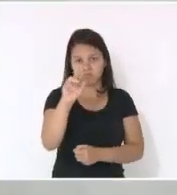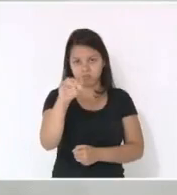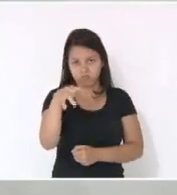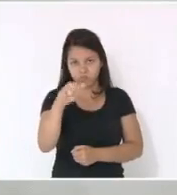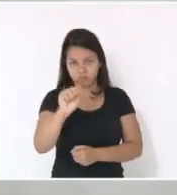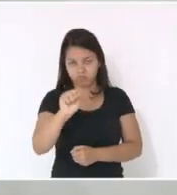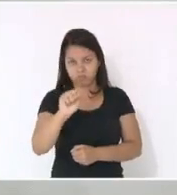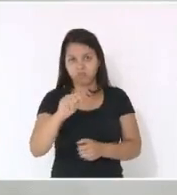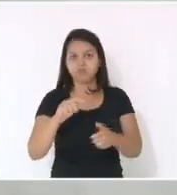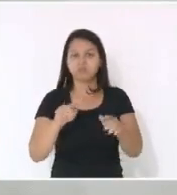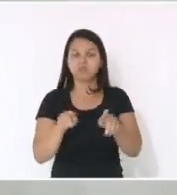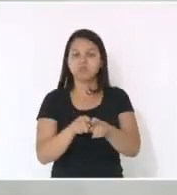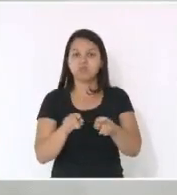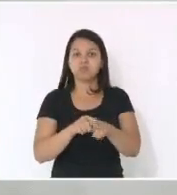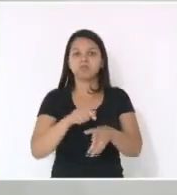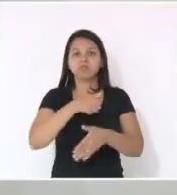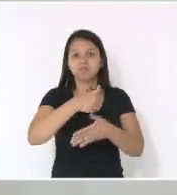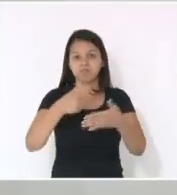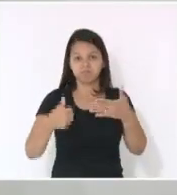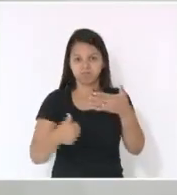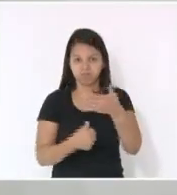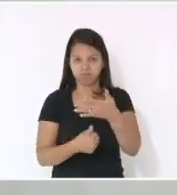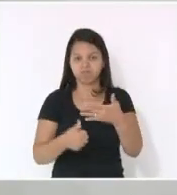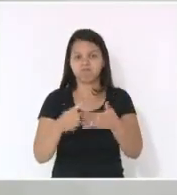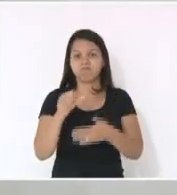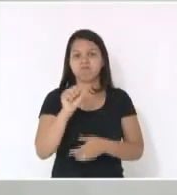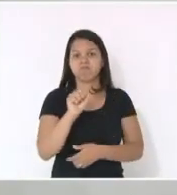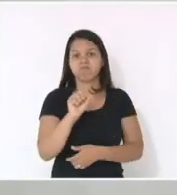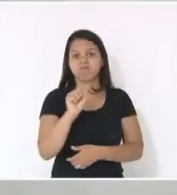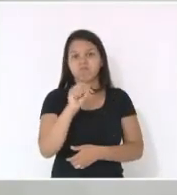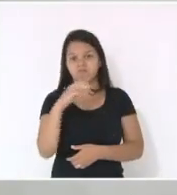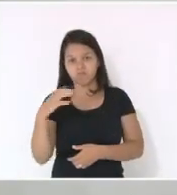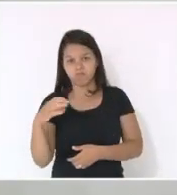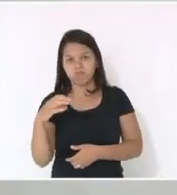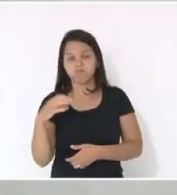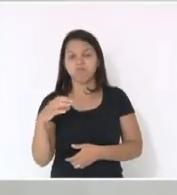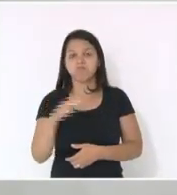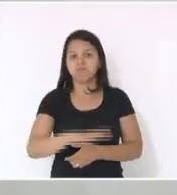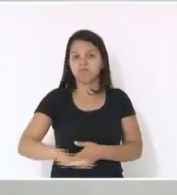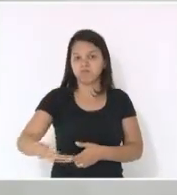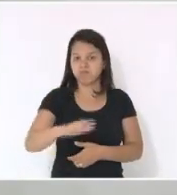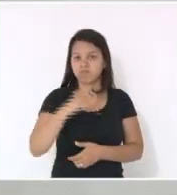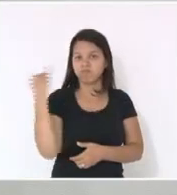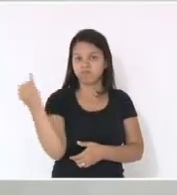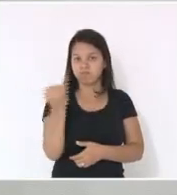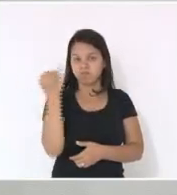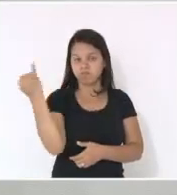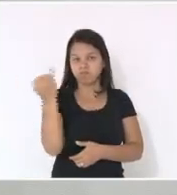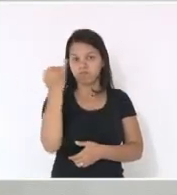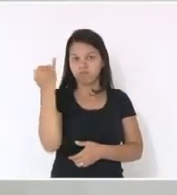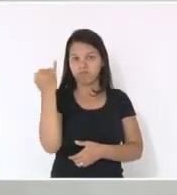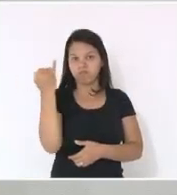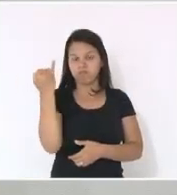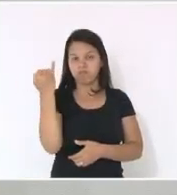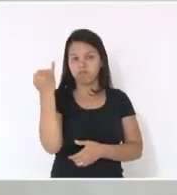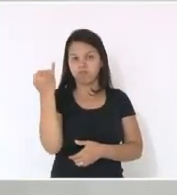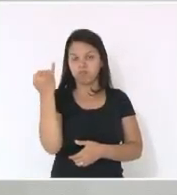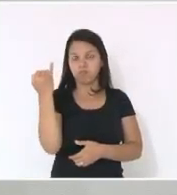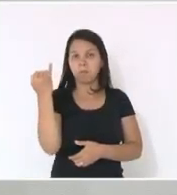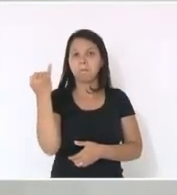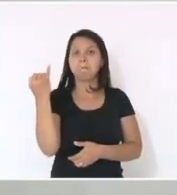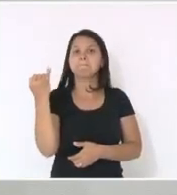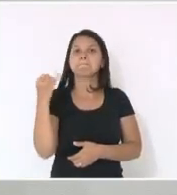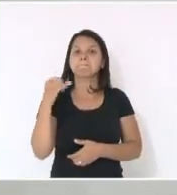Mercosul aqui para Santa Catarina, naquela região, é muito importante, essa nossa relação de comércio com os países